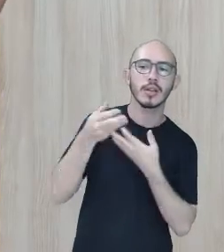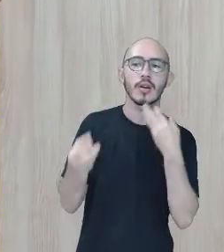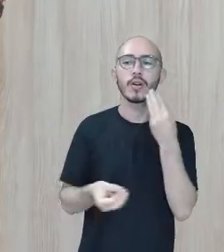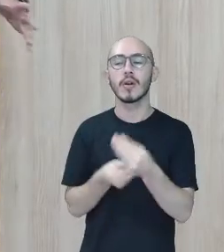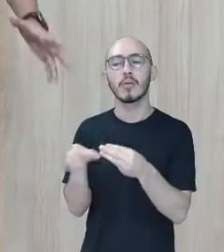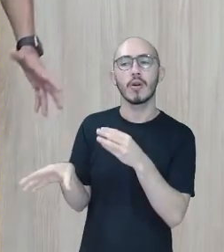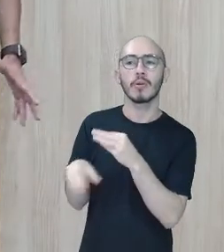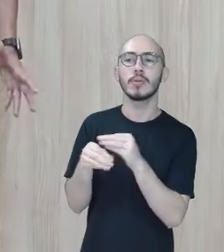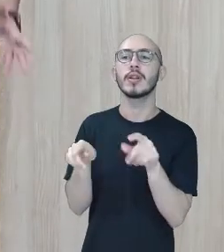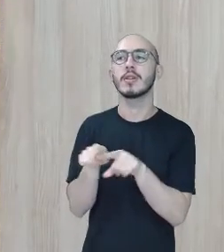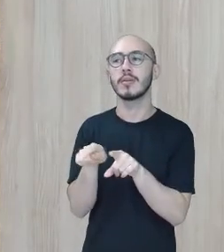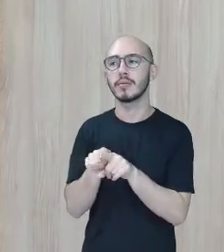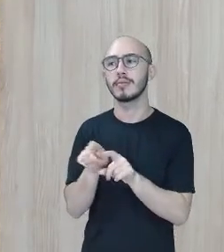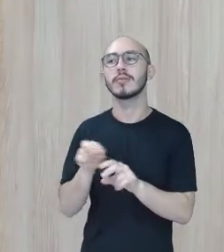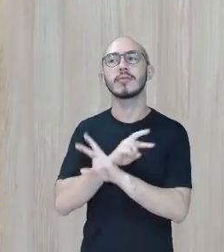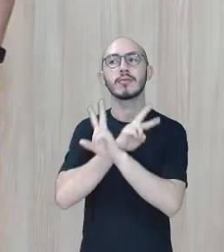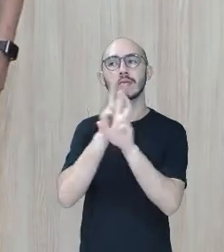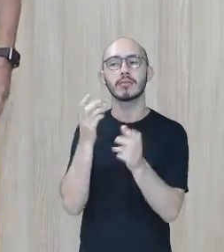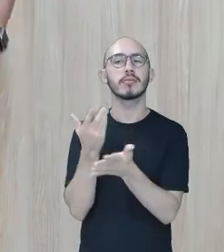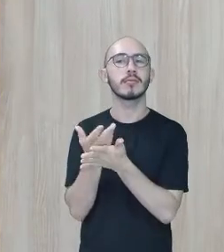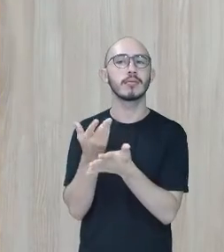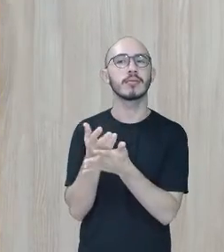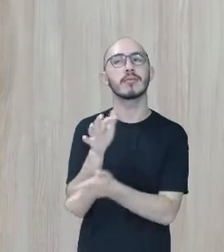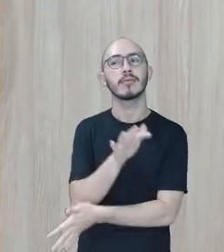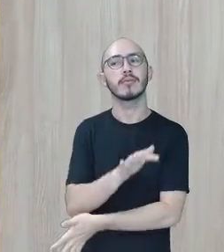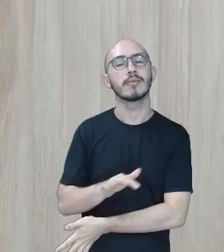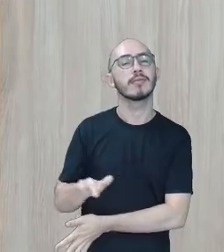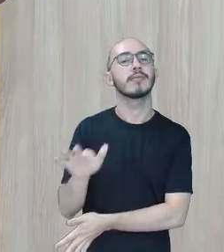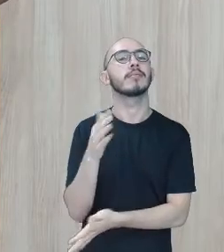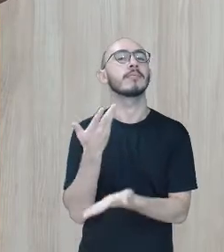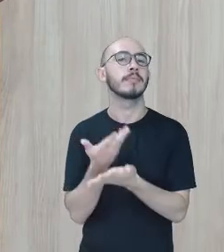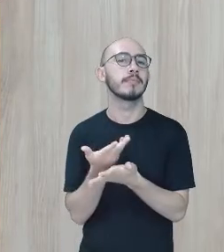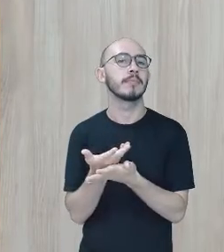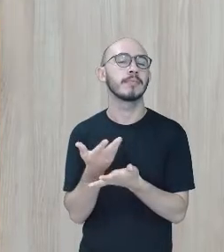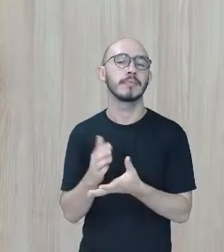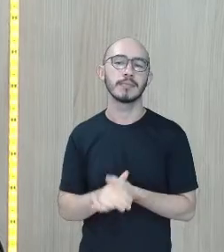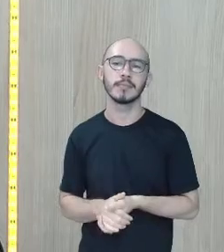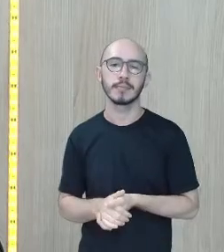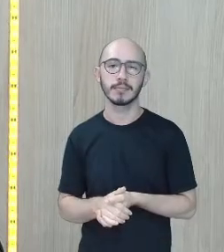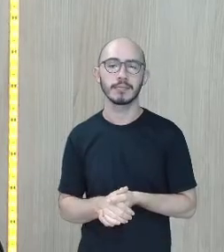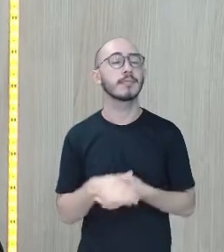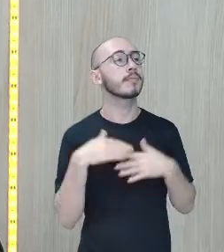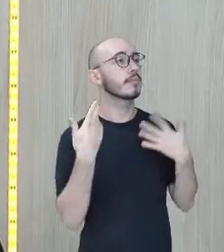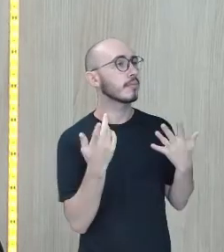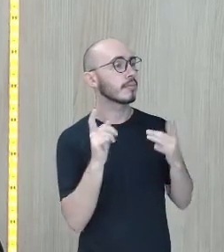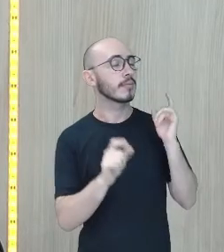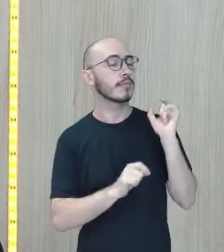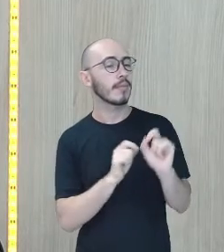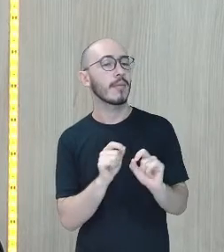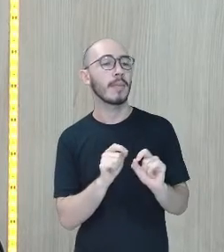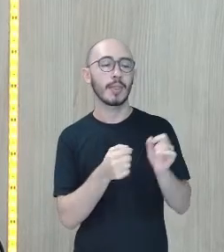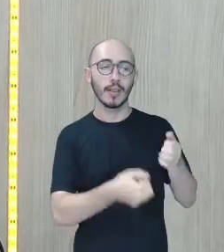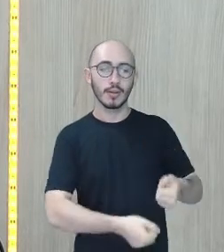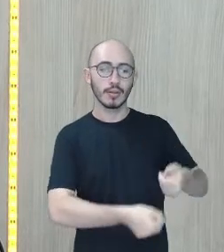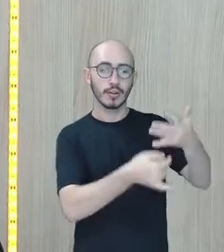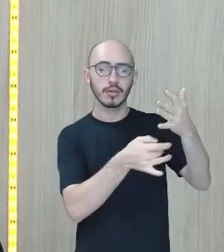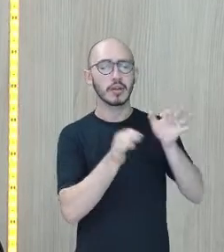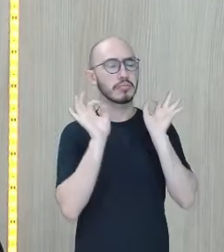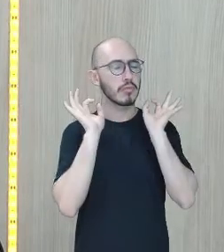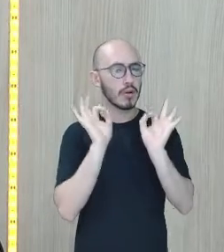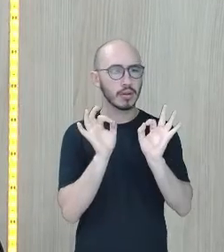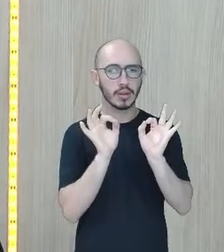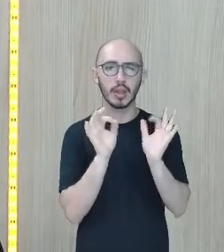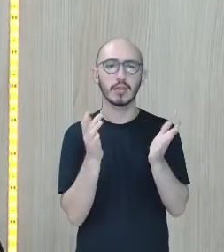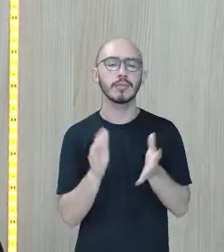alguma colocação a fazer aí sobre o estudo de área, que é a nossa aula de hoje. Eu tenho... Aqui no chat tá tudo tranquilo